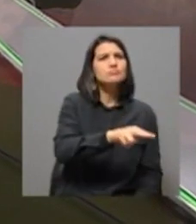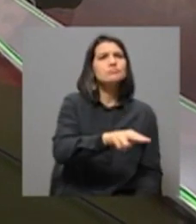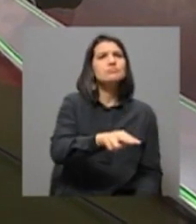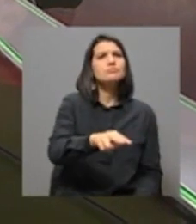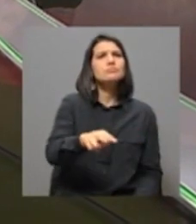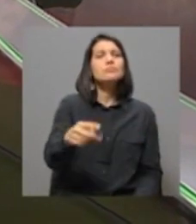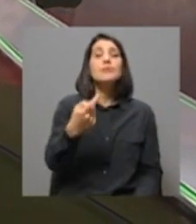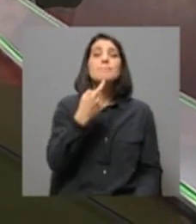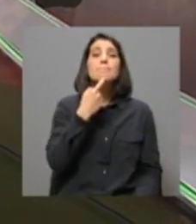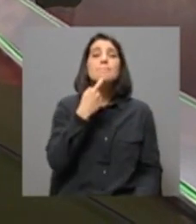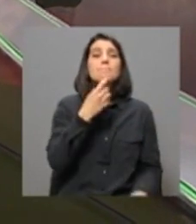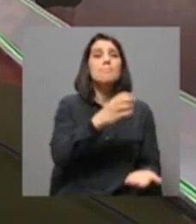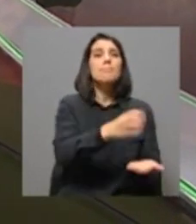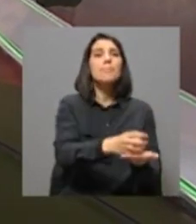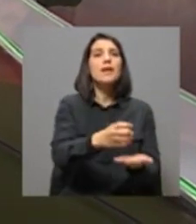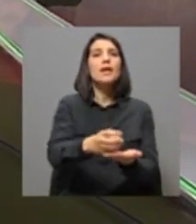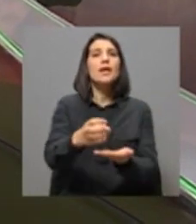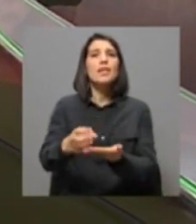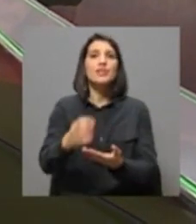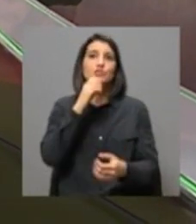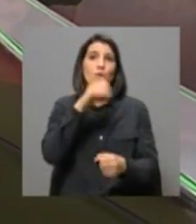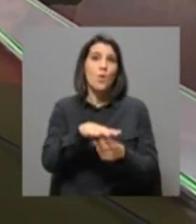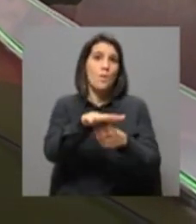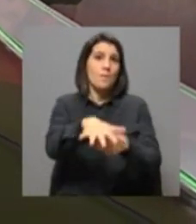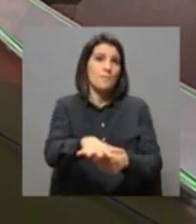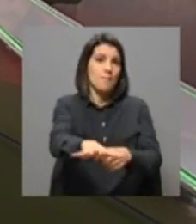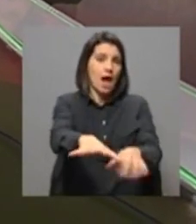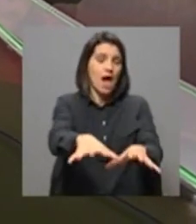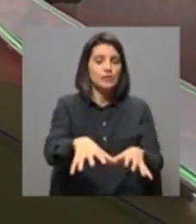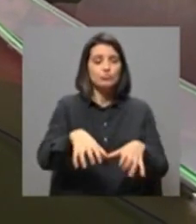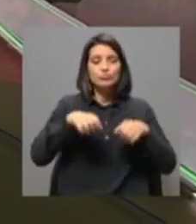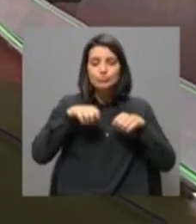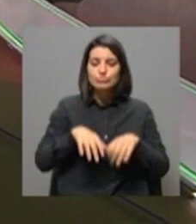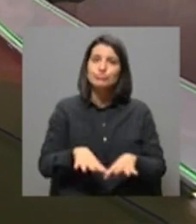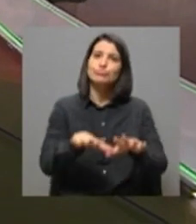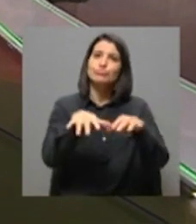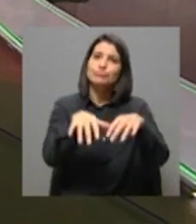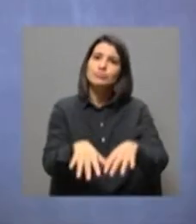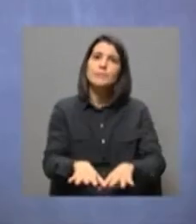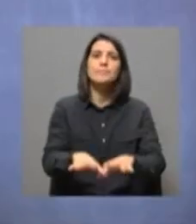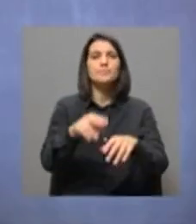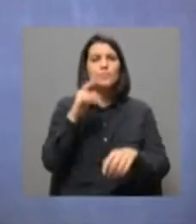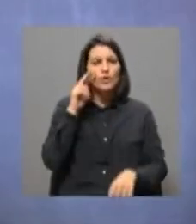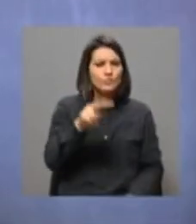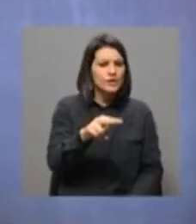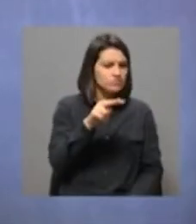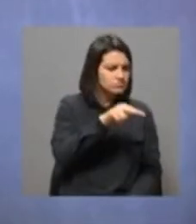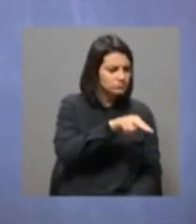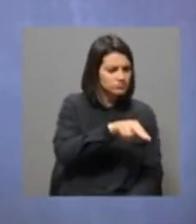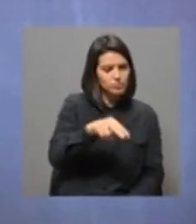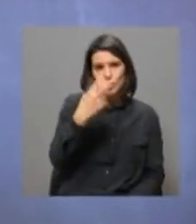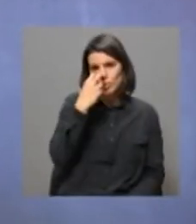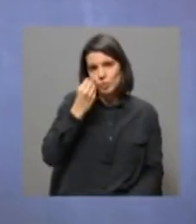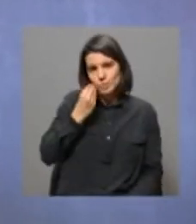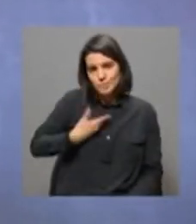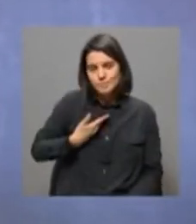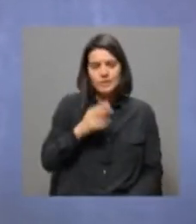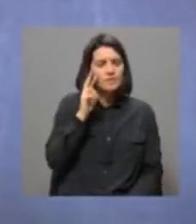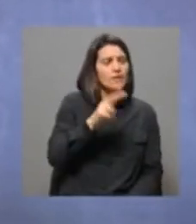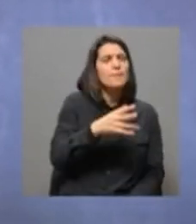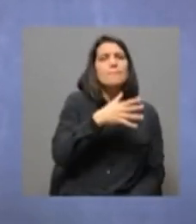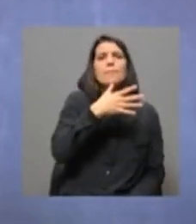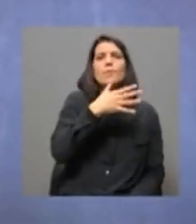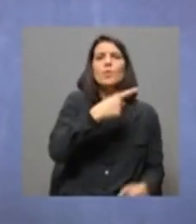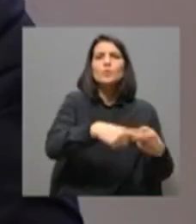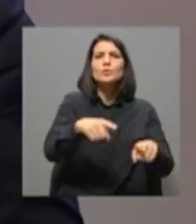vejo pedras que o mar trouxe. E eu olho para o chão, porque sou curioso, e vi pedras de todas as cores. Eu vi pedras